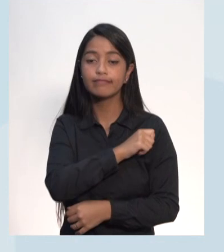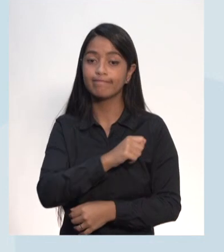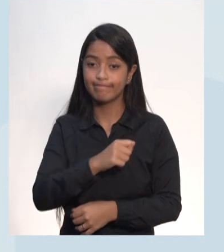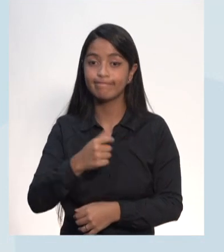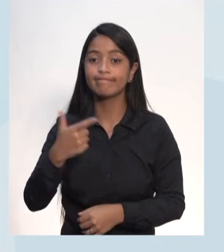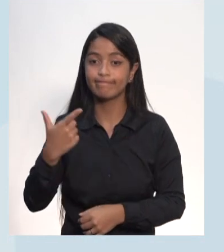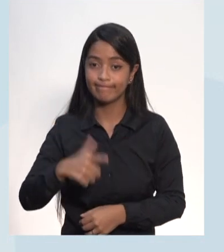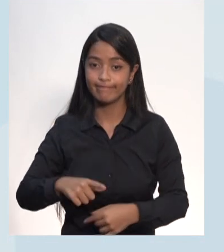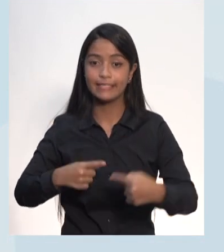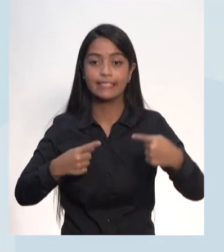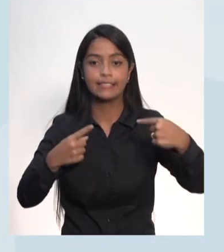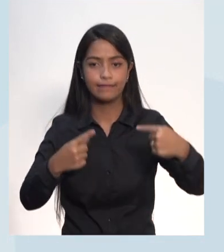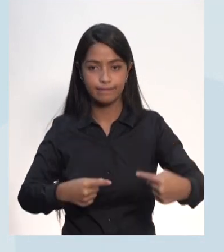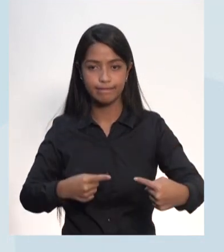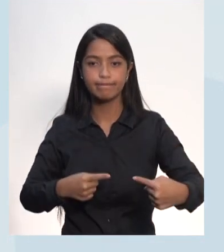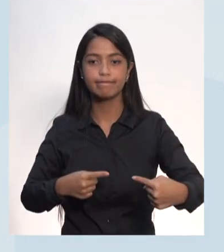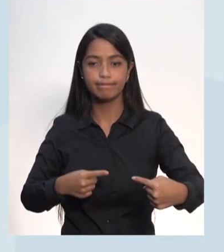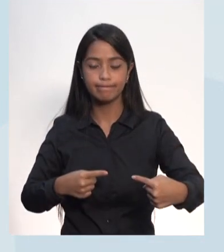desafio a gente